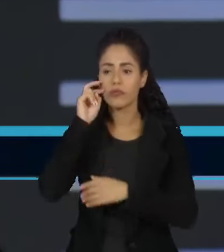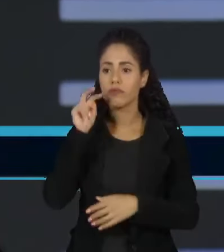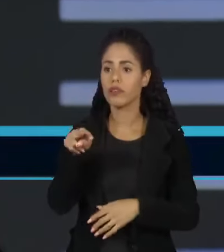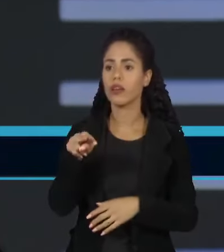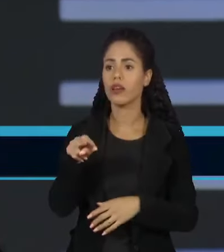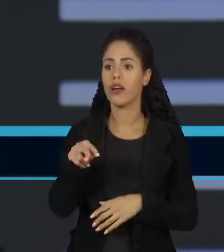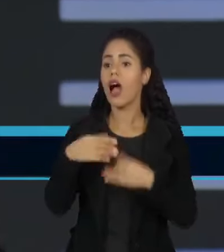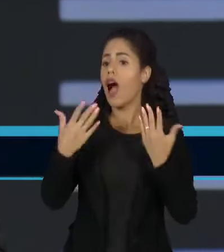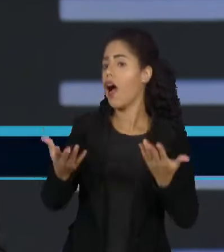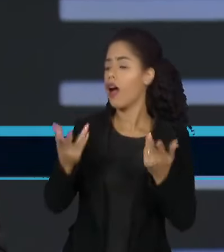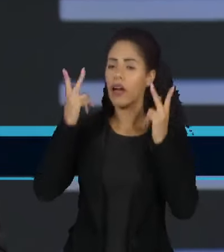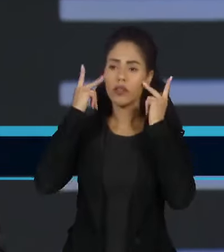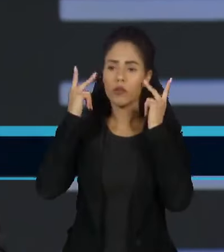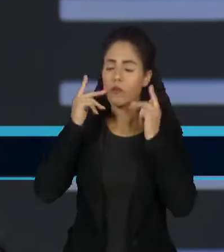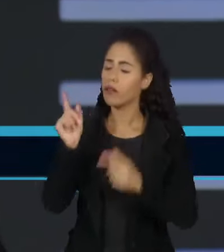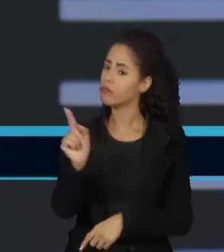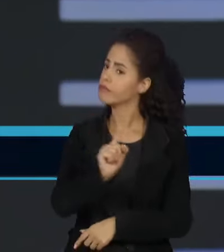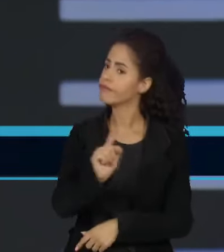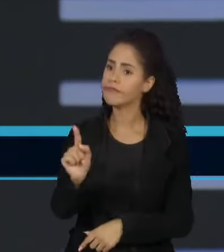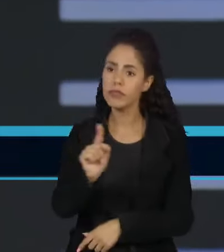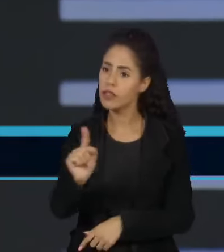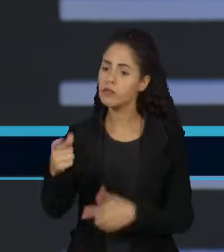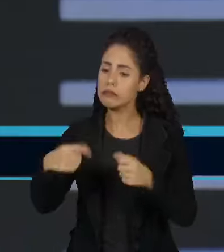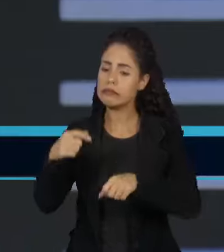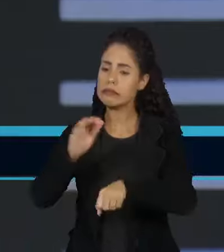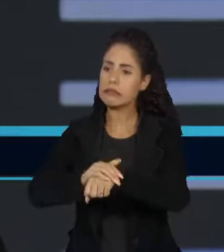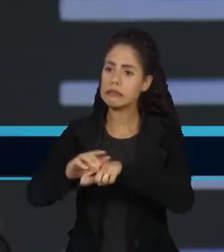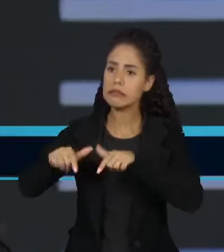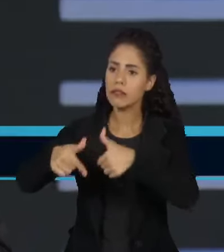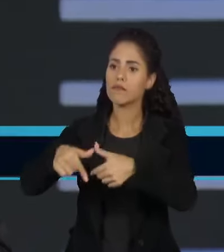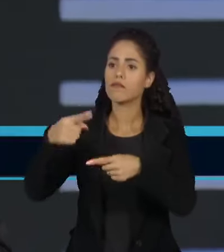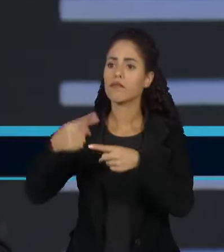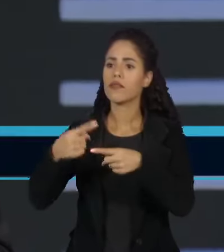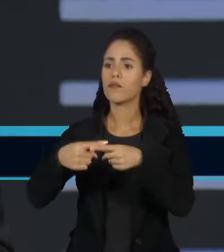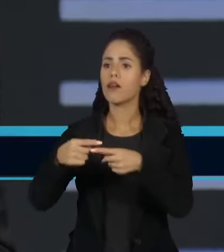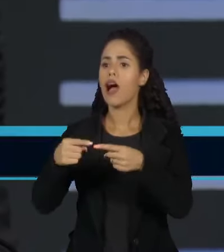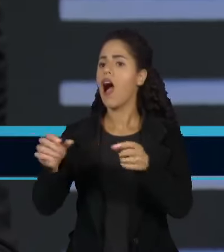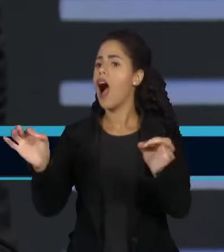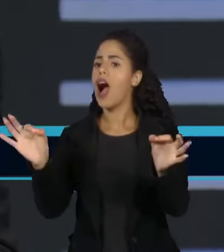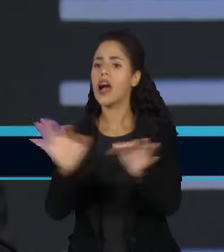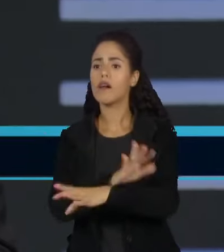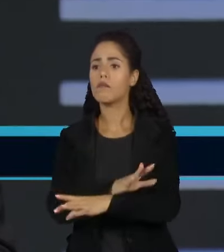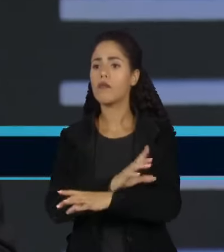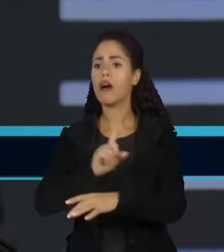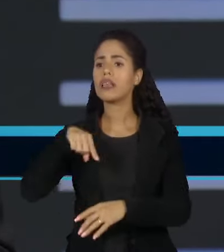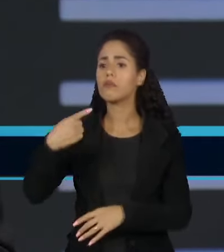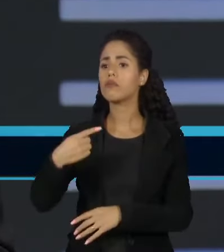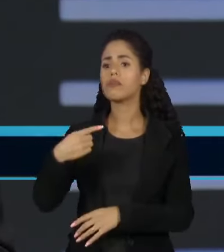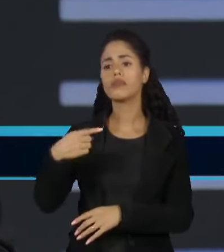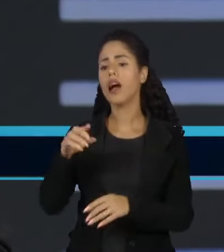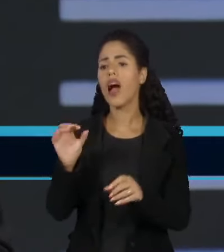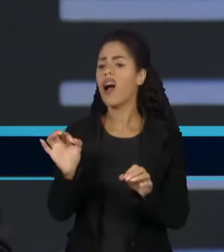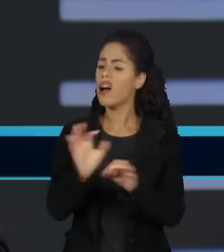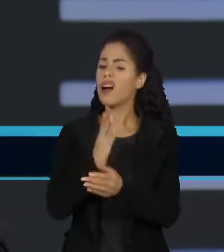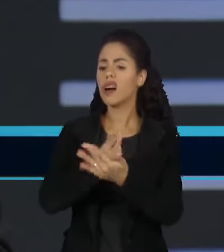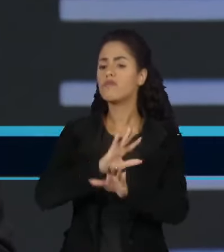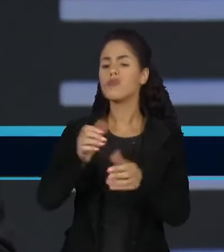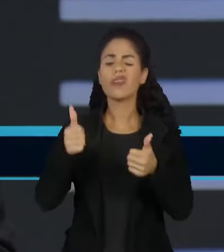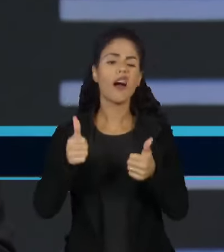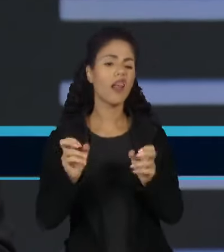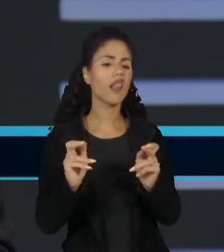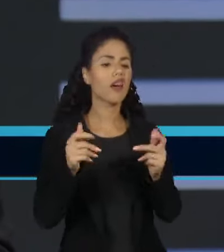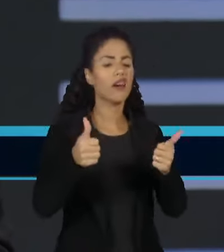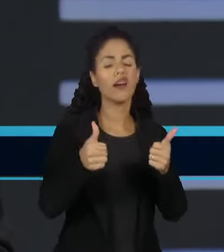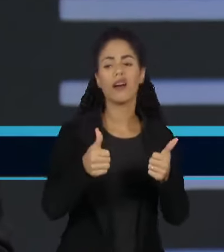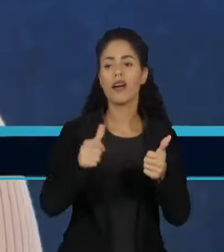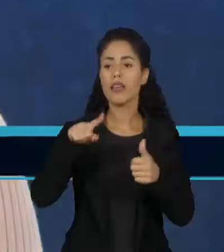que acudir no curtíssimo prazo, mas depois ele acabar, esquece a agenda e só vai relembrar na próxima catástrofe. Exatamente. Eu acho que esse que é o